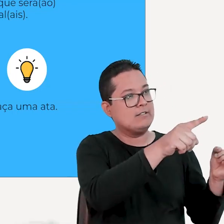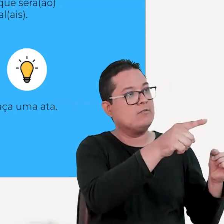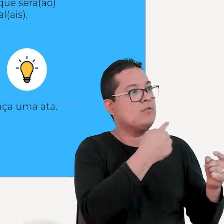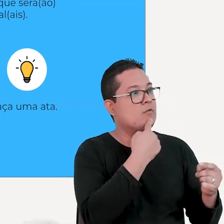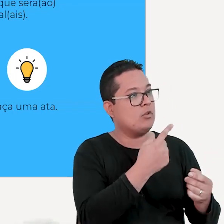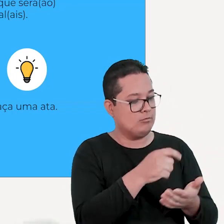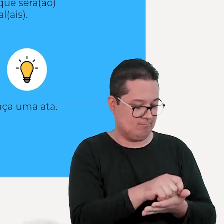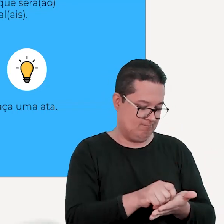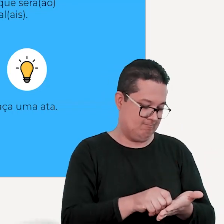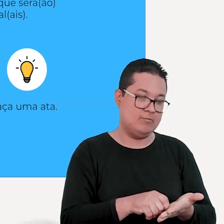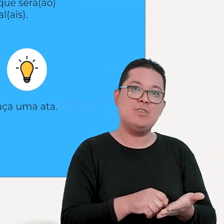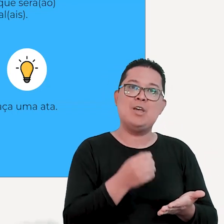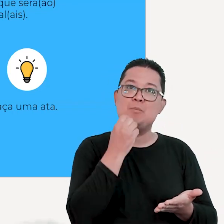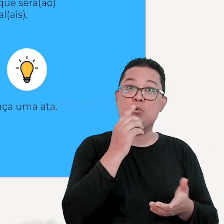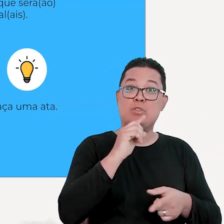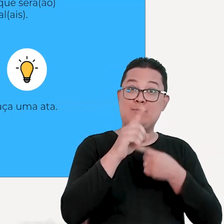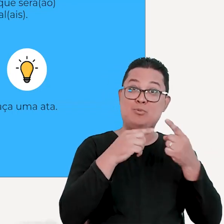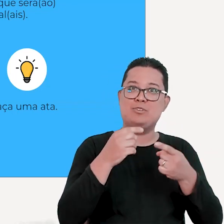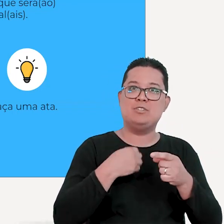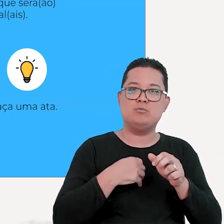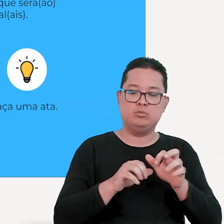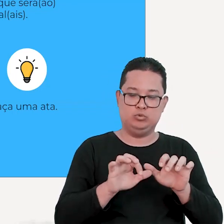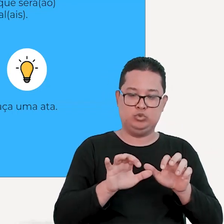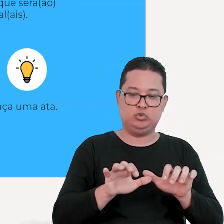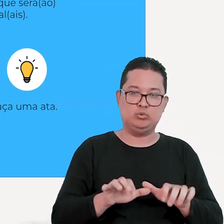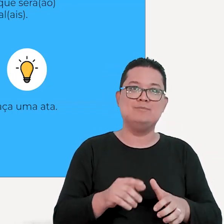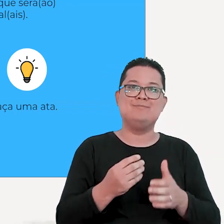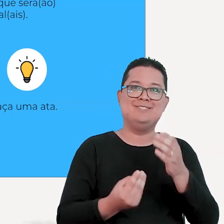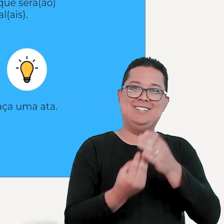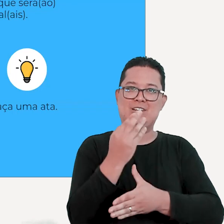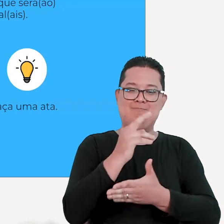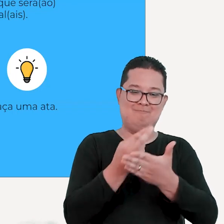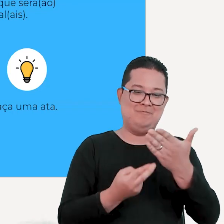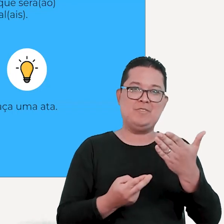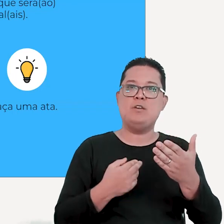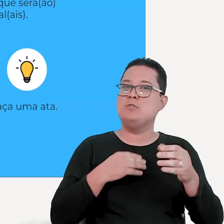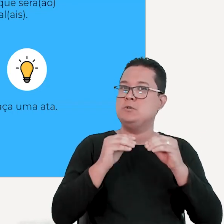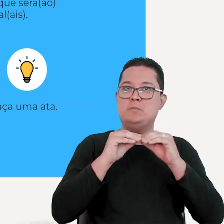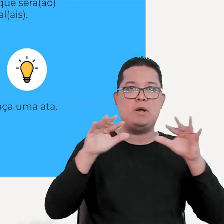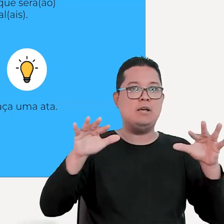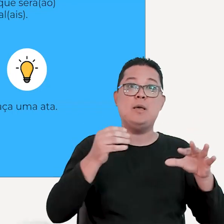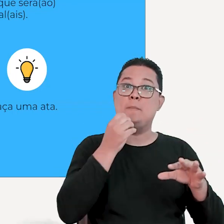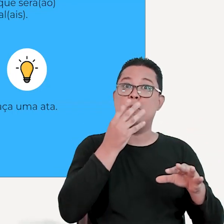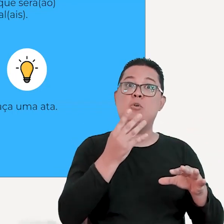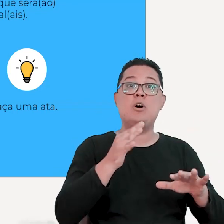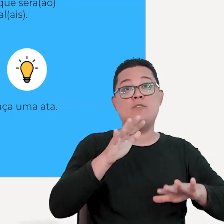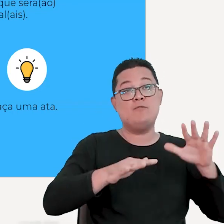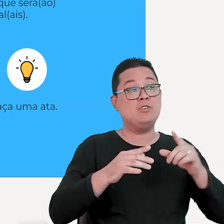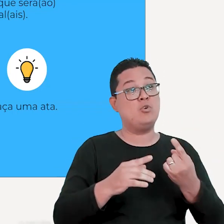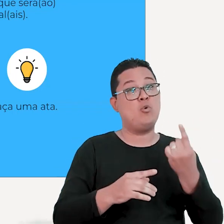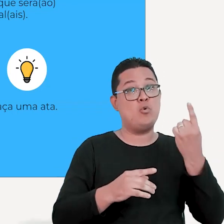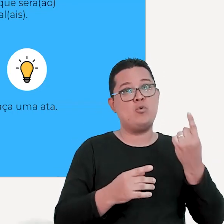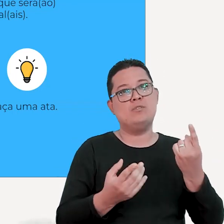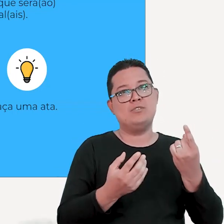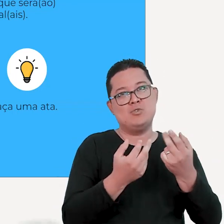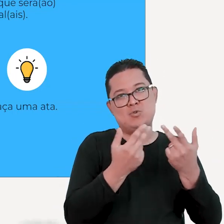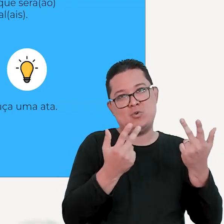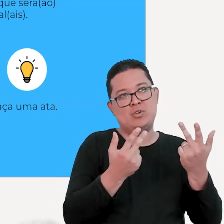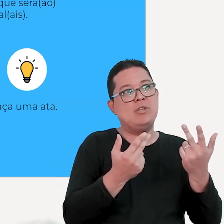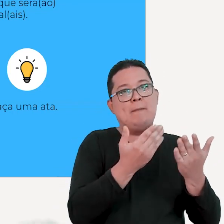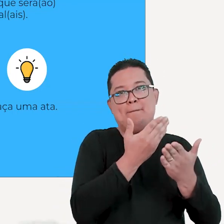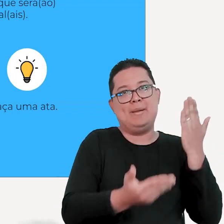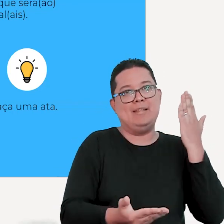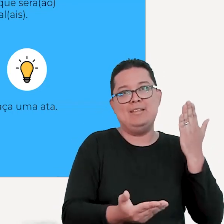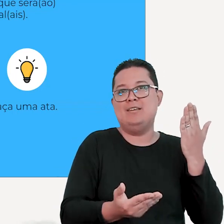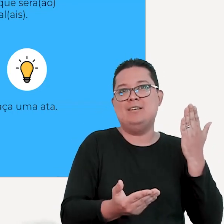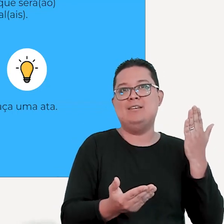que aconteceu e ao longo dos dias a informação acaba não se perdendo. Pode parecer um pouco clichê algumas coisas que eu falei aqui,